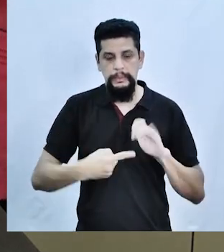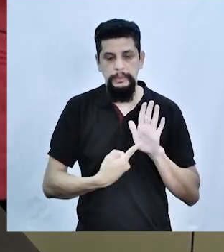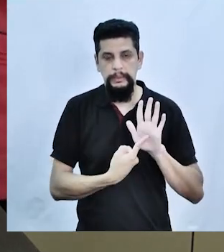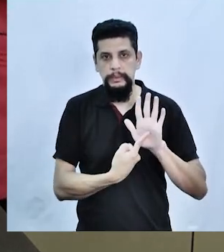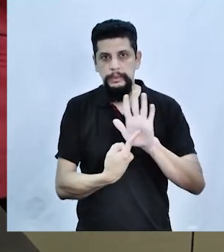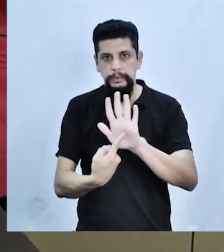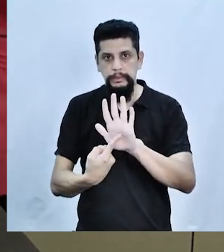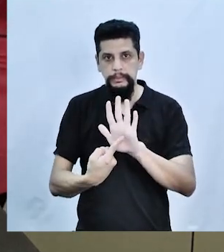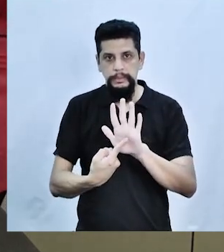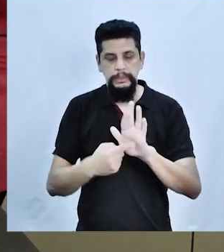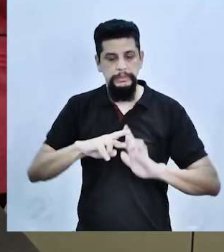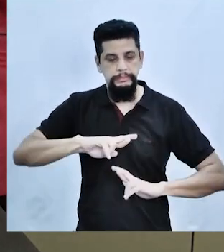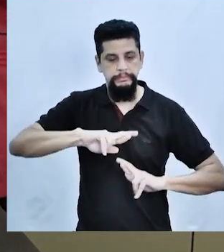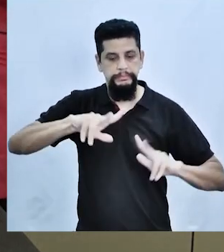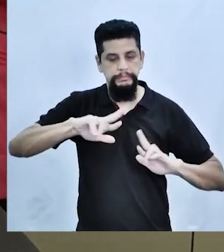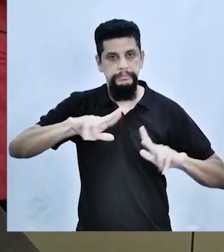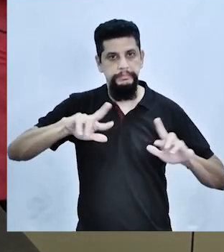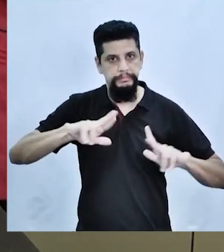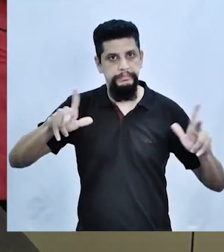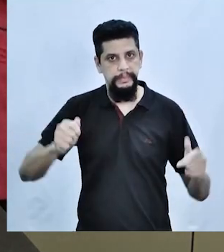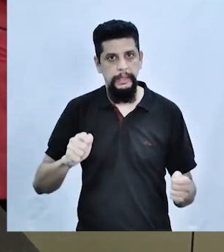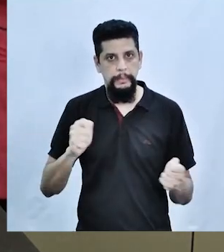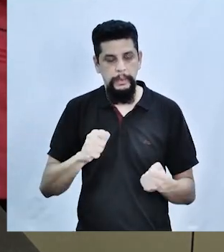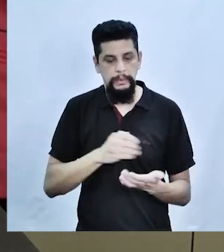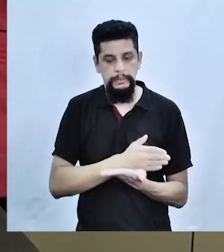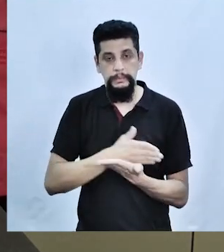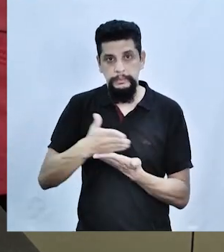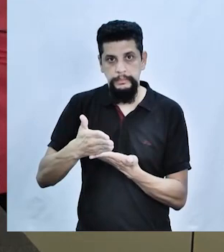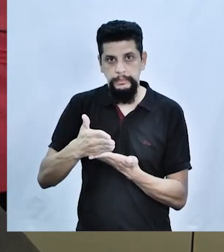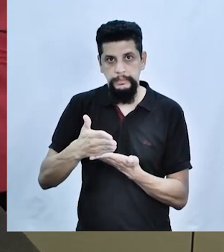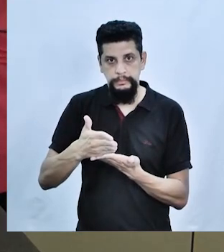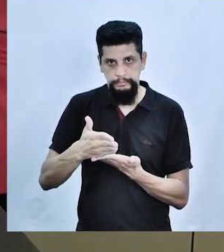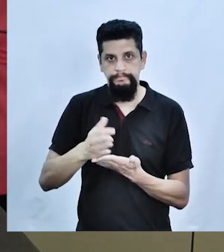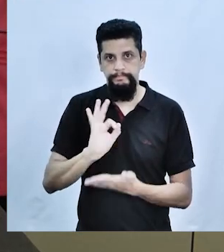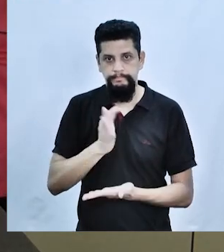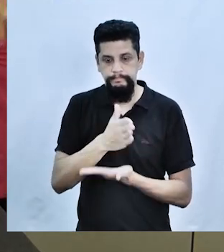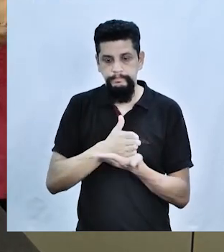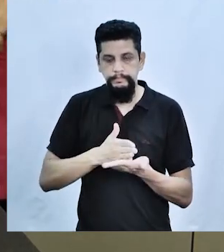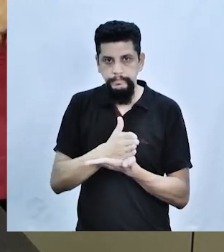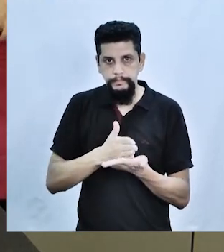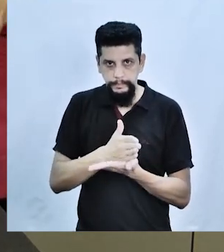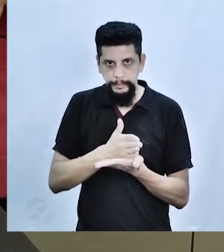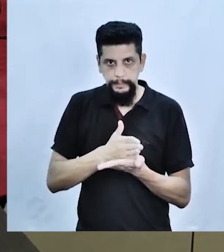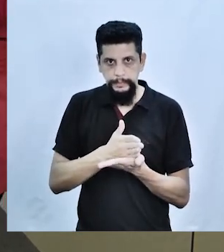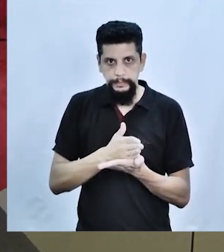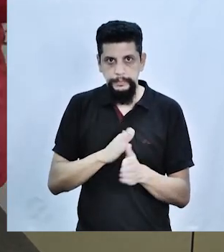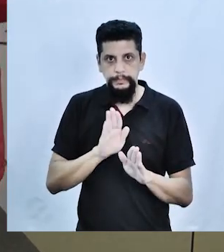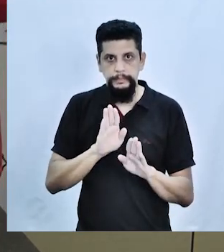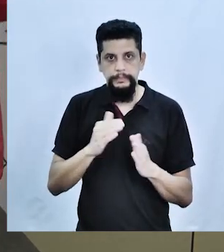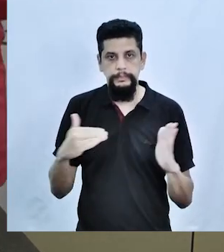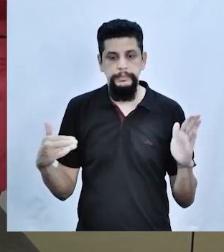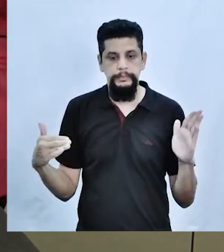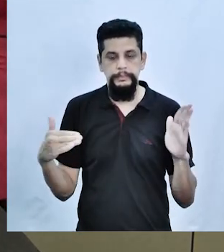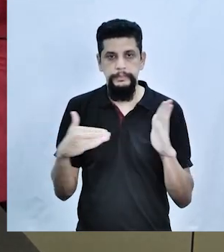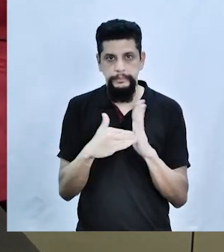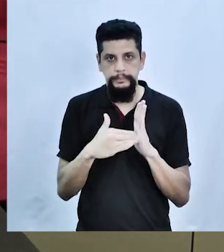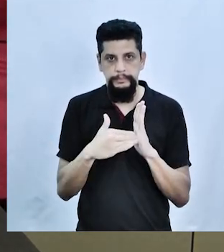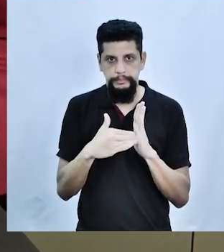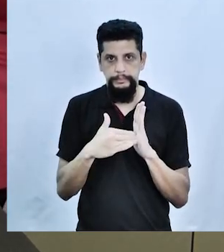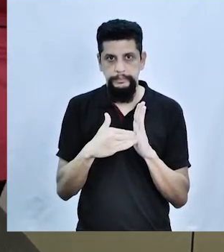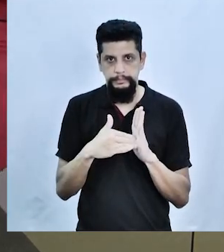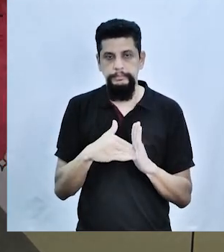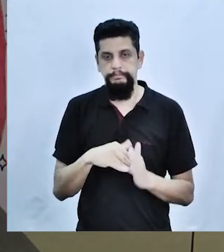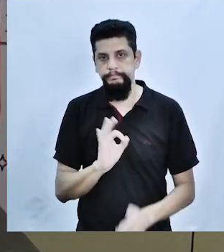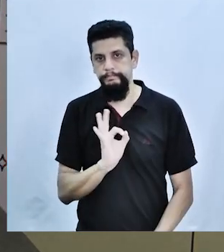pode aparecer de formas diferentes na palavra. Isso mesmo, ela pode estar no início, uhum, no meio, né? E às vezes no final.